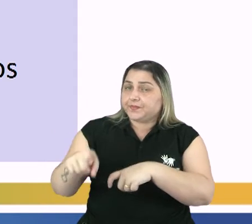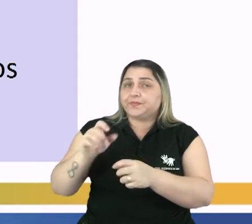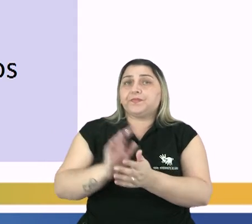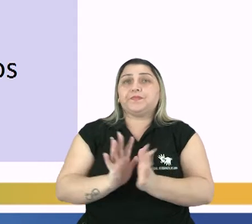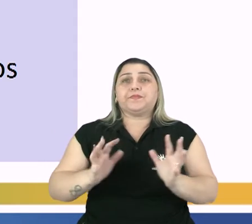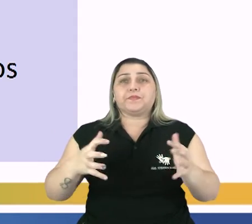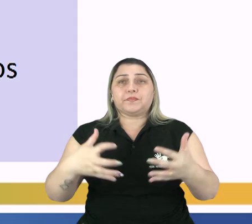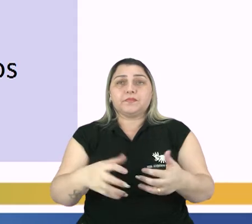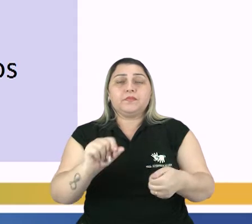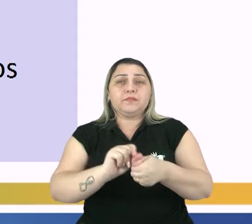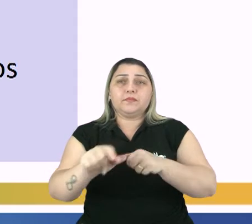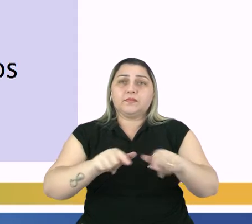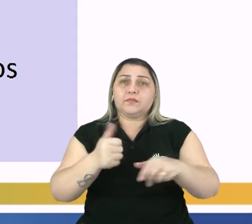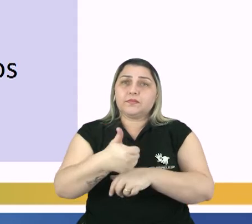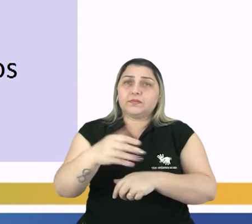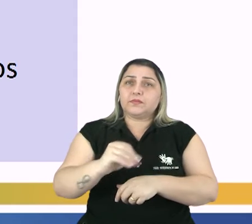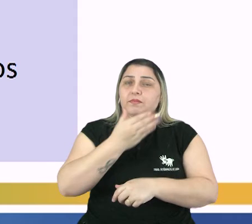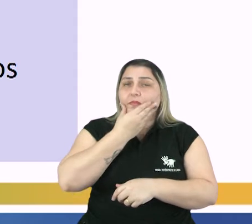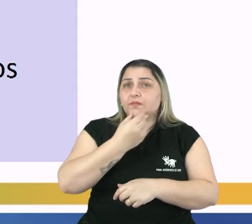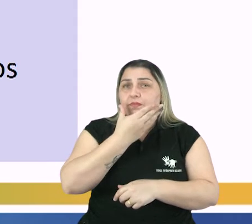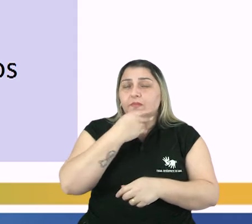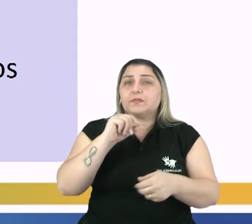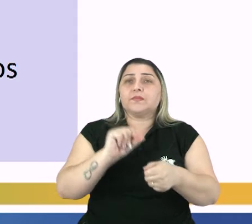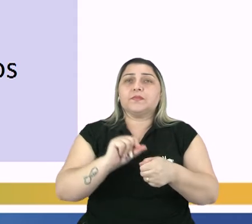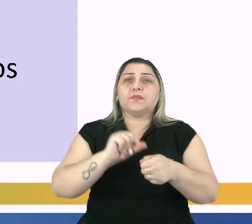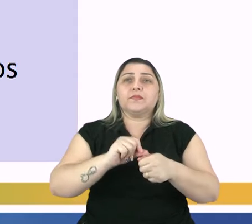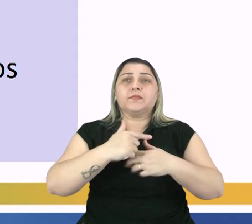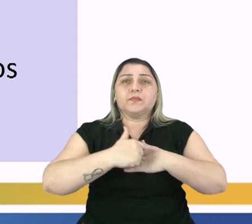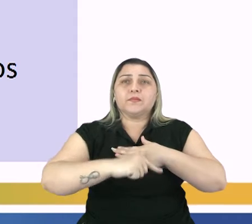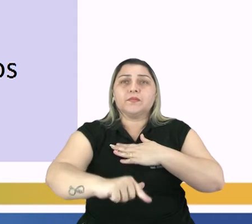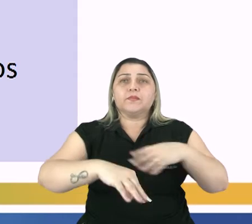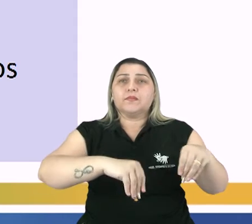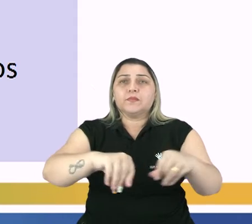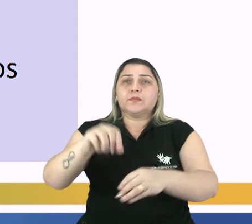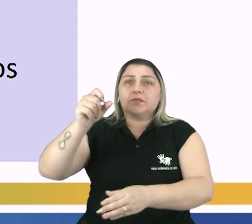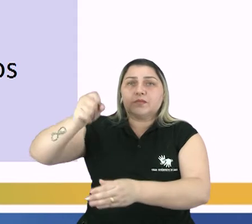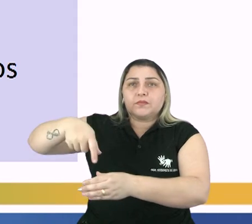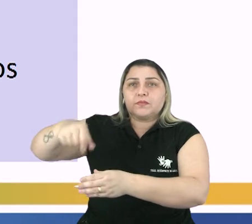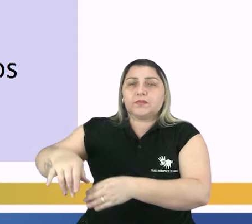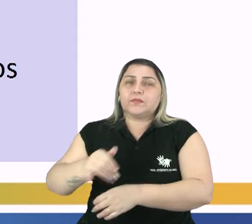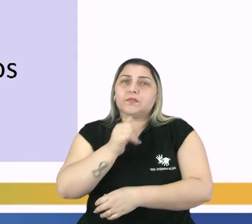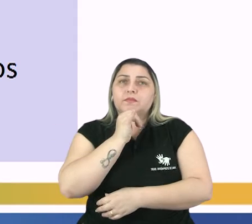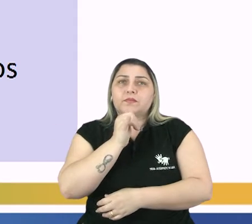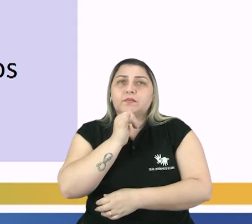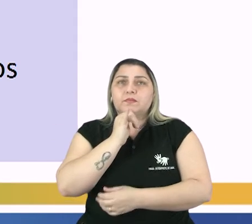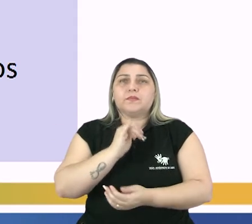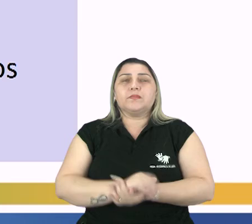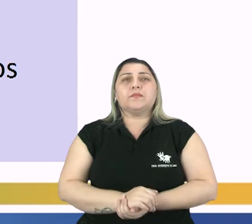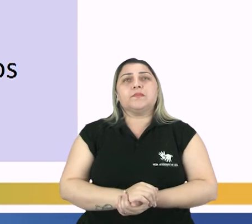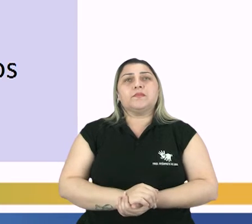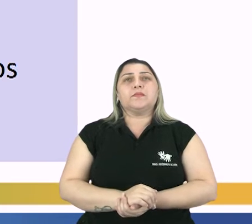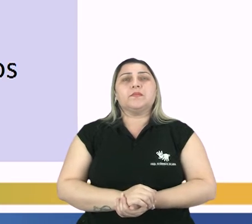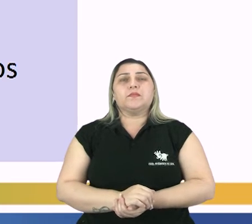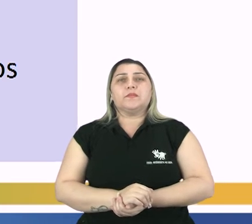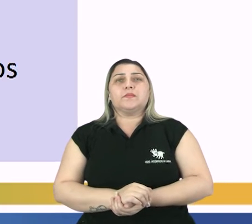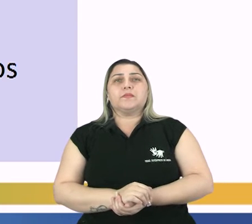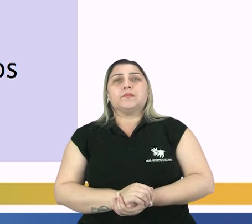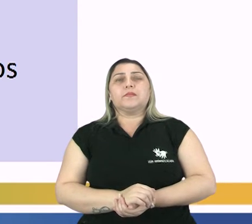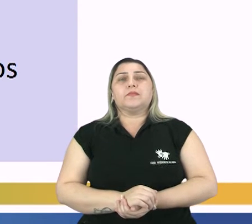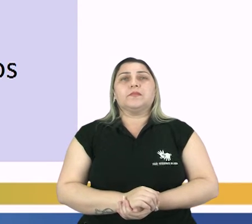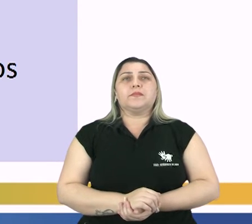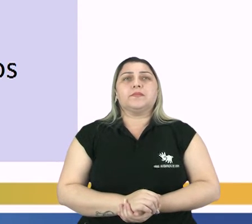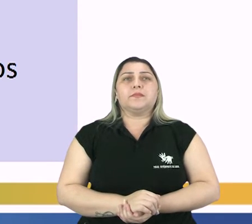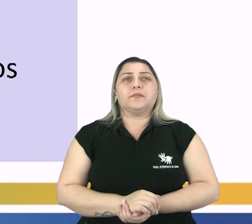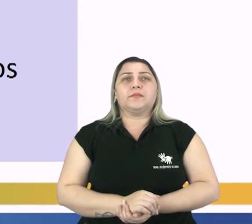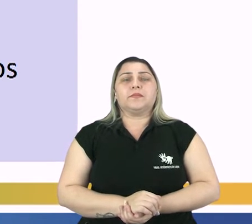uma máquina faz o trabalho de 10 homens, que faria para limpar o solo, para o plantio, por exemplo. Então, vem com essa